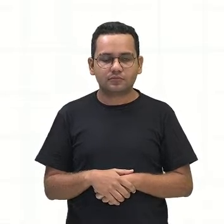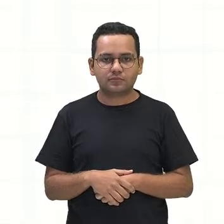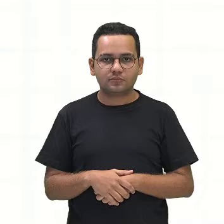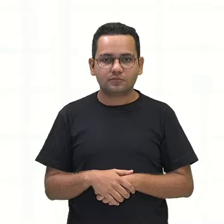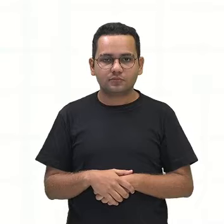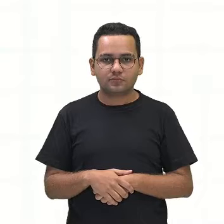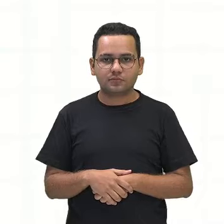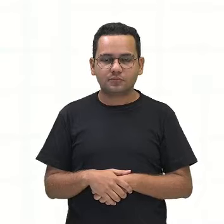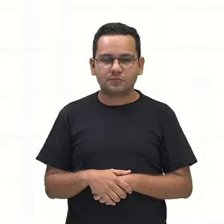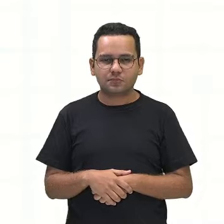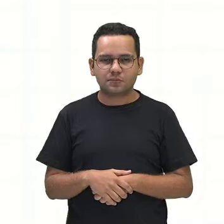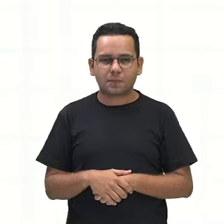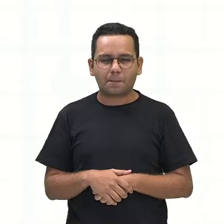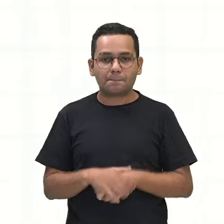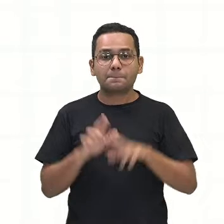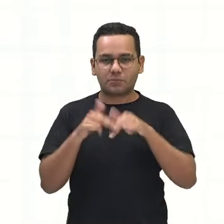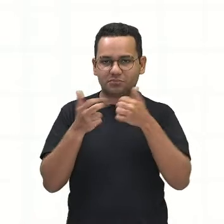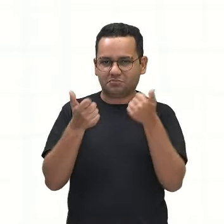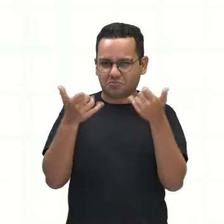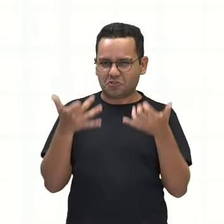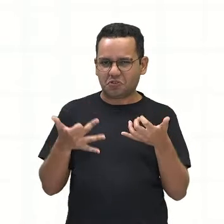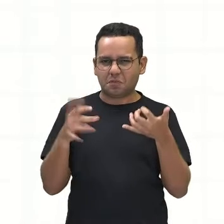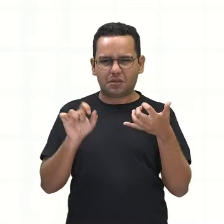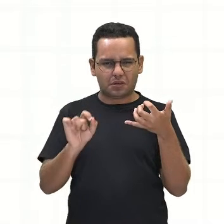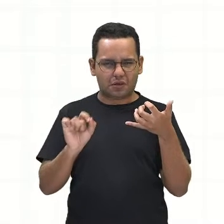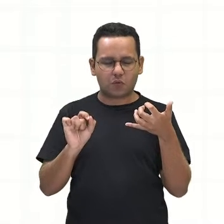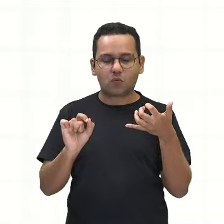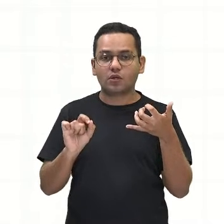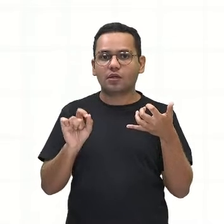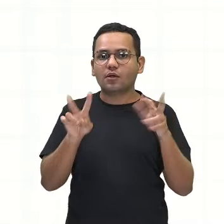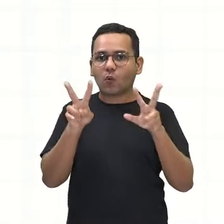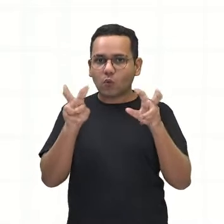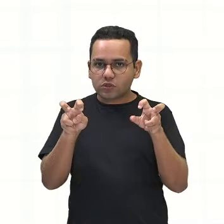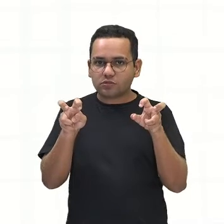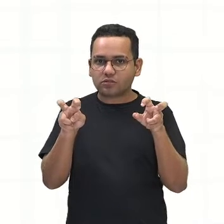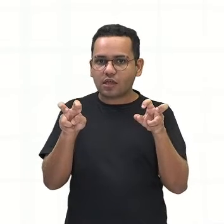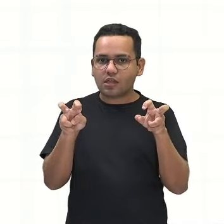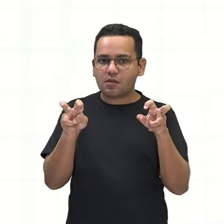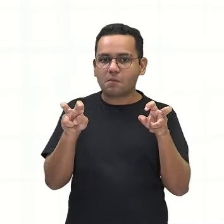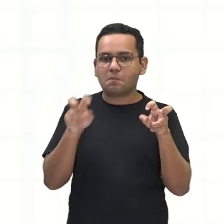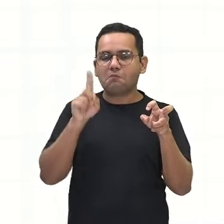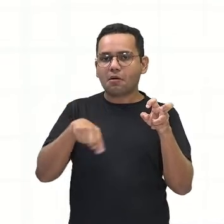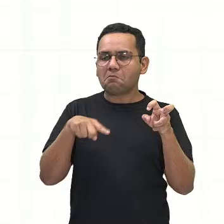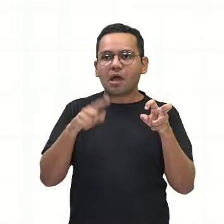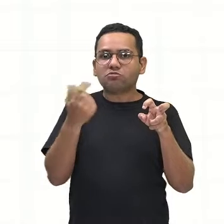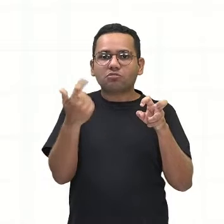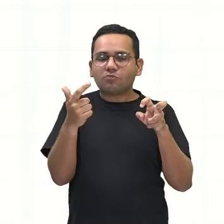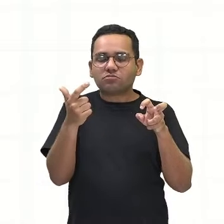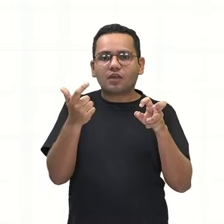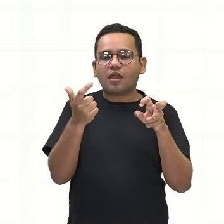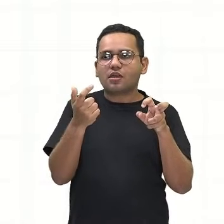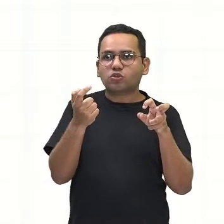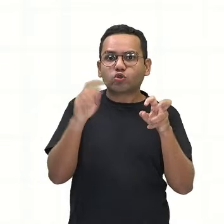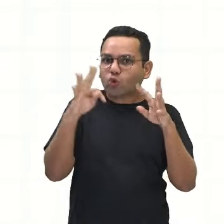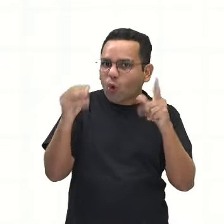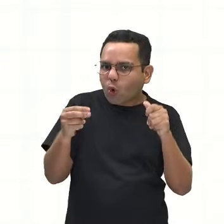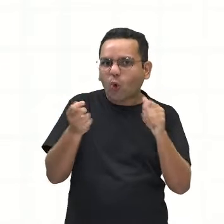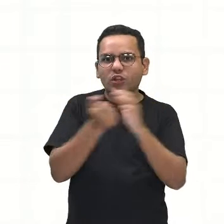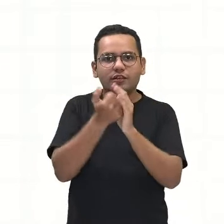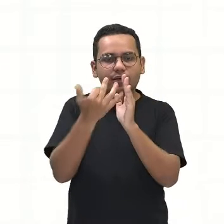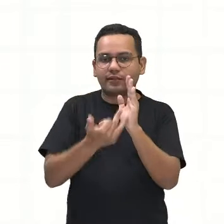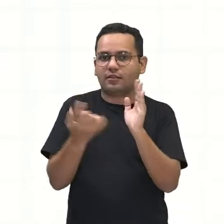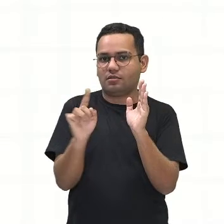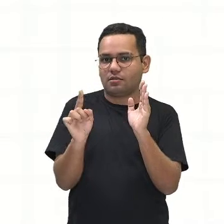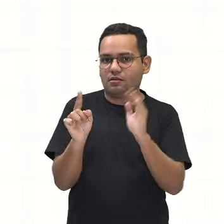apresentação falando das gimnospermas, porque elas não possuem todas as características. Elas, que eu citei há